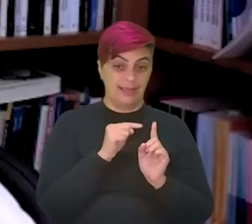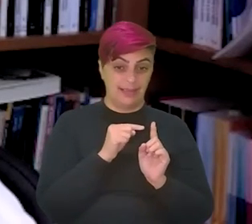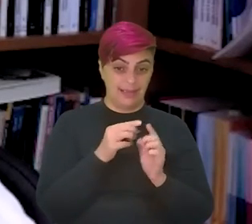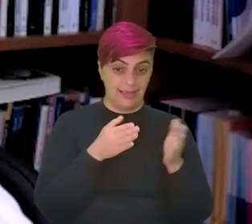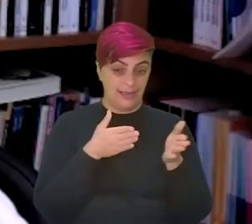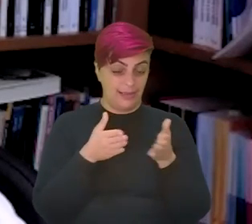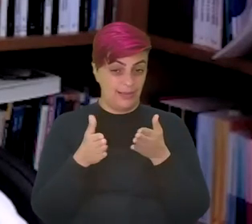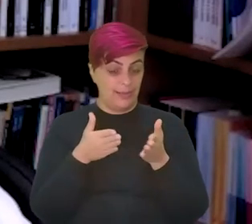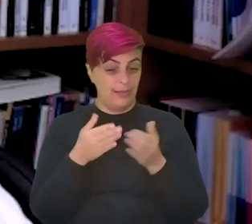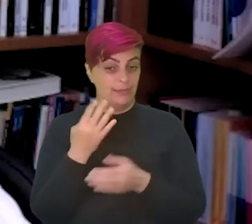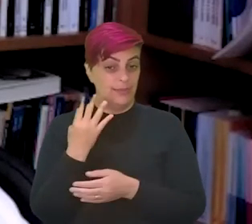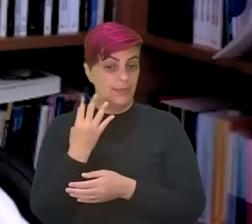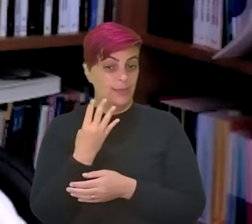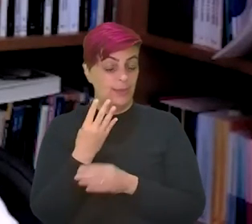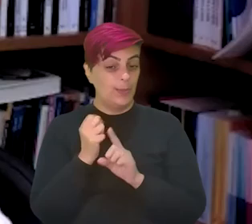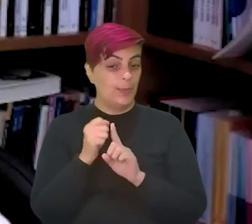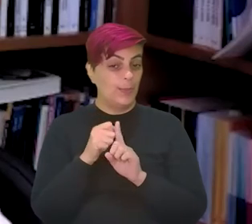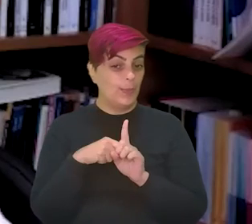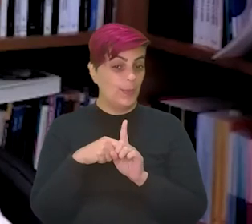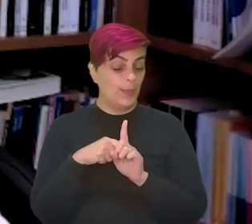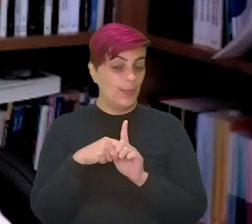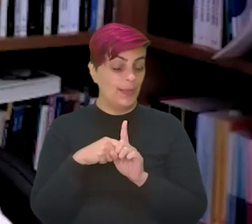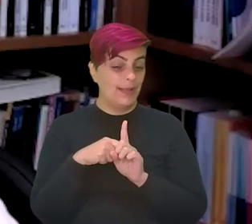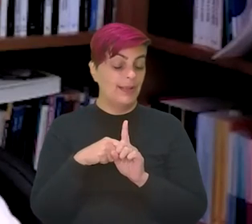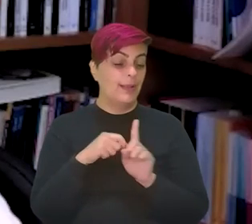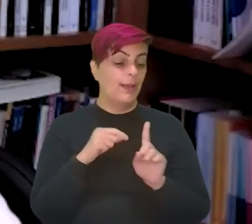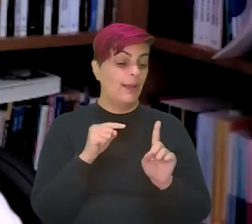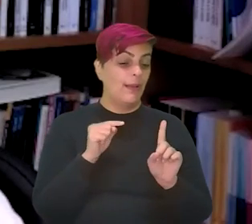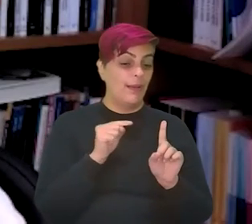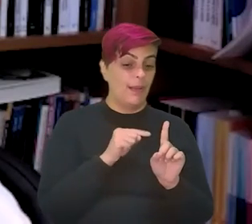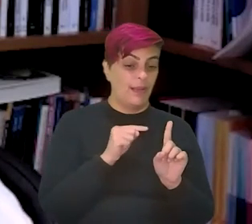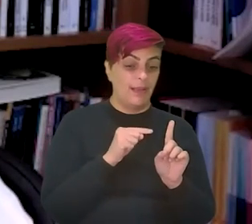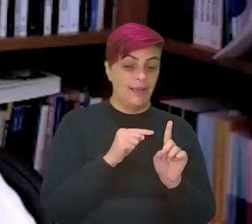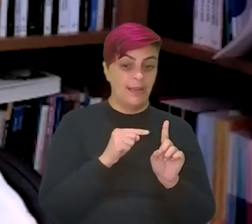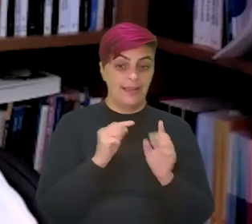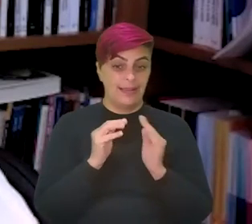Esses 4 meses, né, ele ficou recluso numa ilha, né,